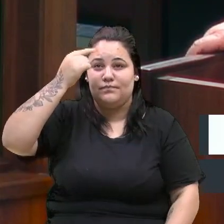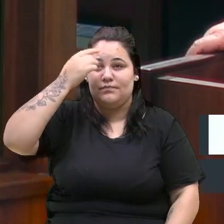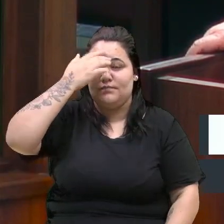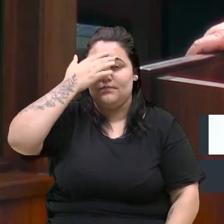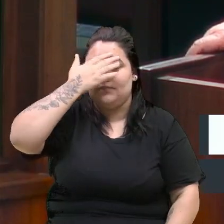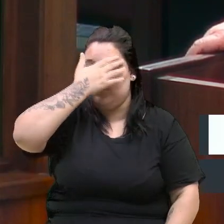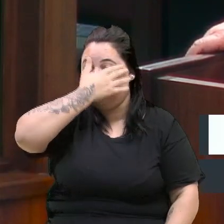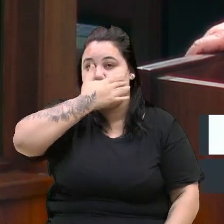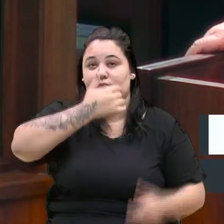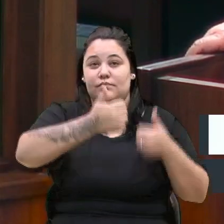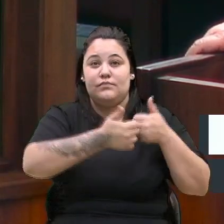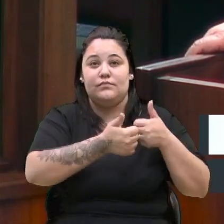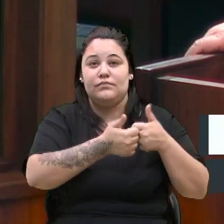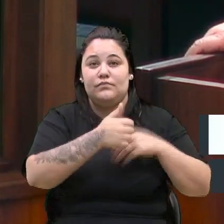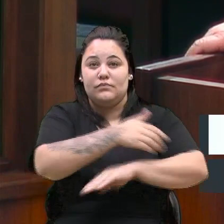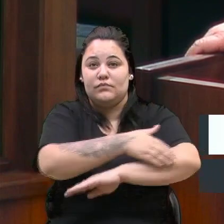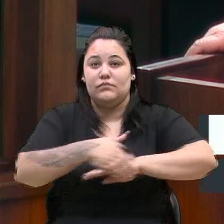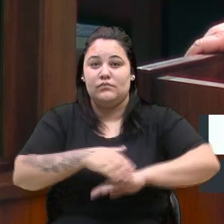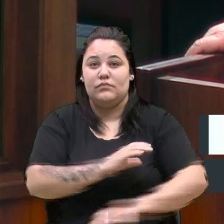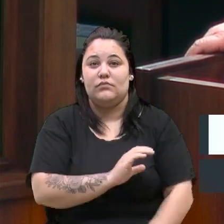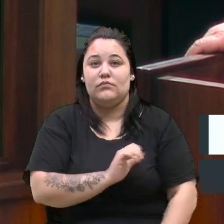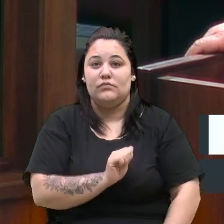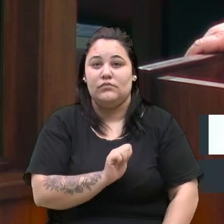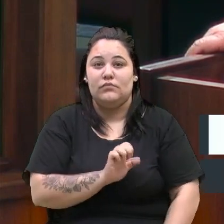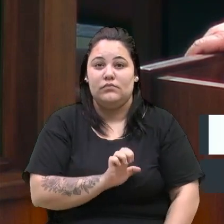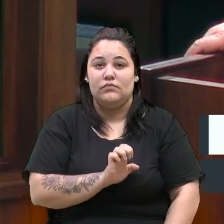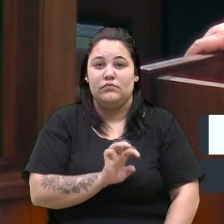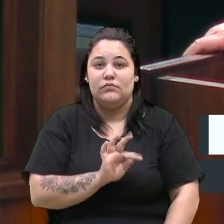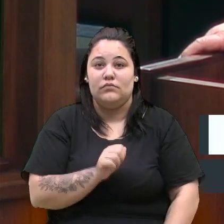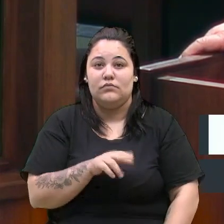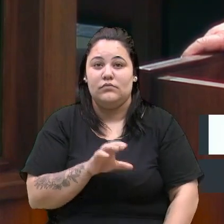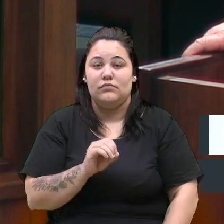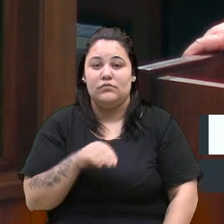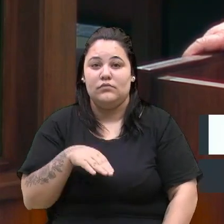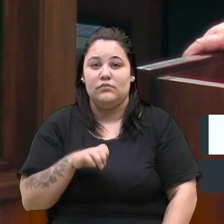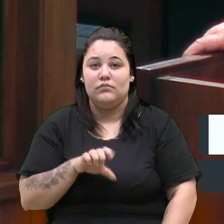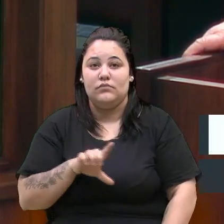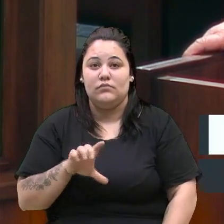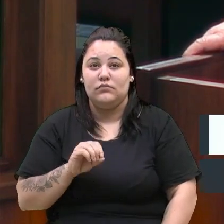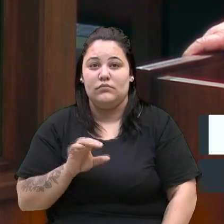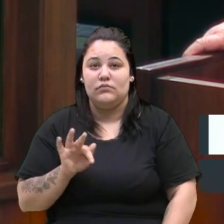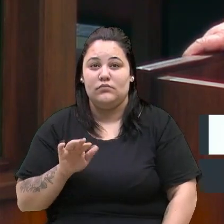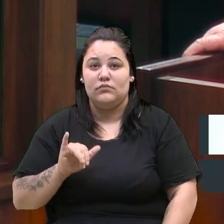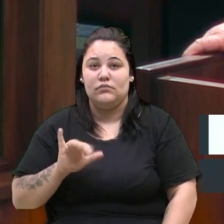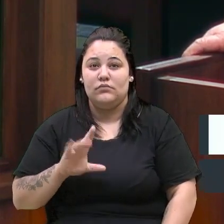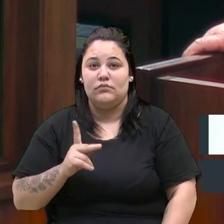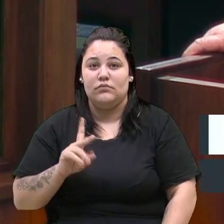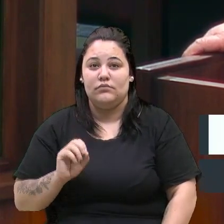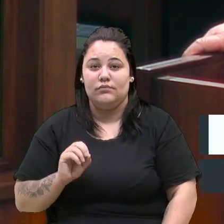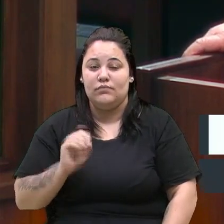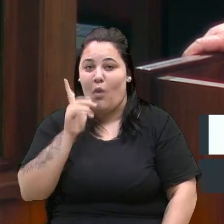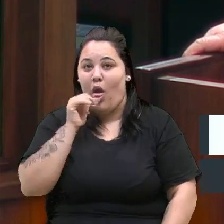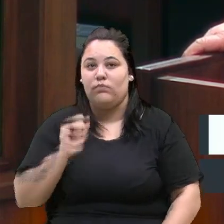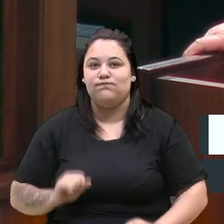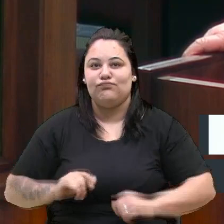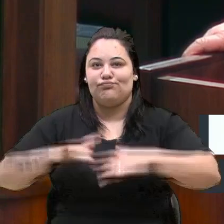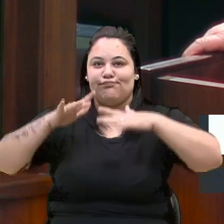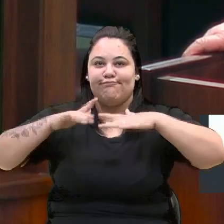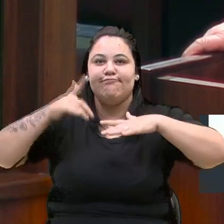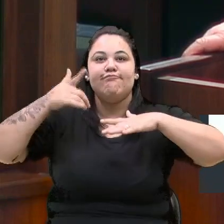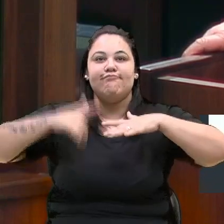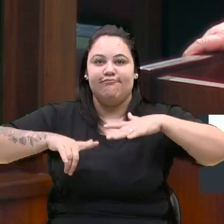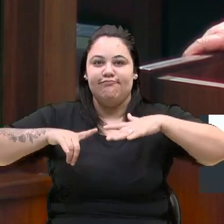na Caetano Melo Filho, com a Avelino de Souza, alagou de novo. Então,